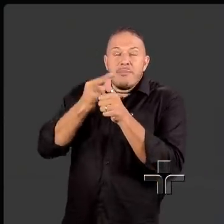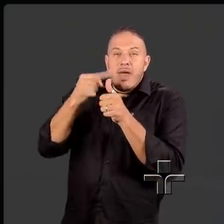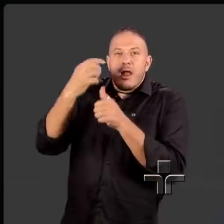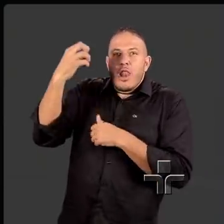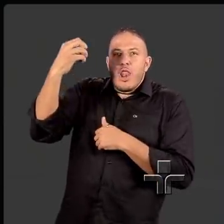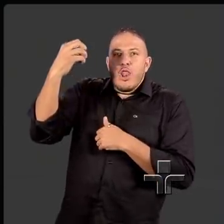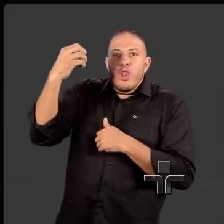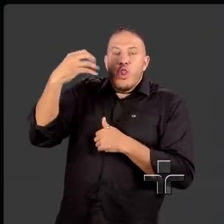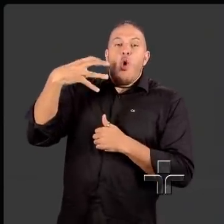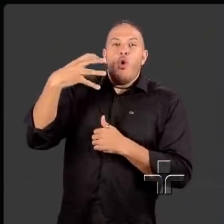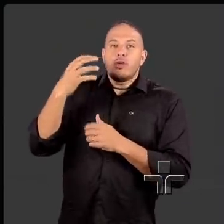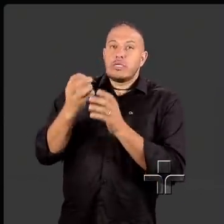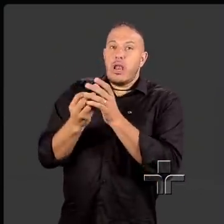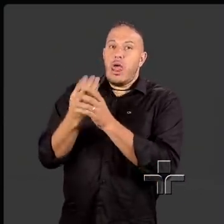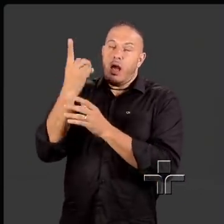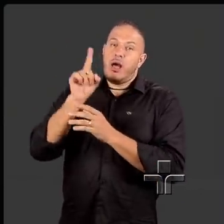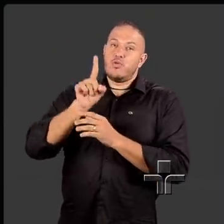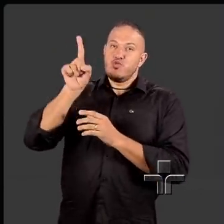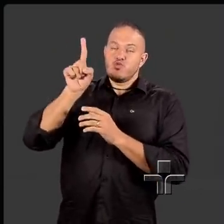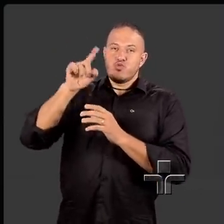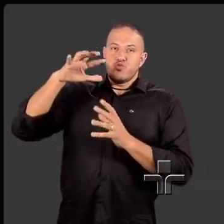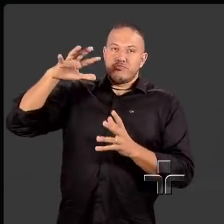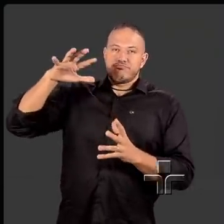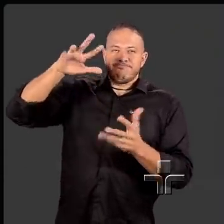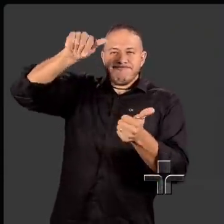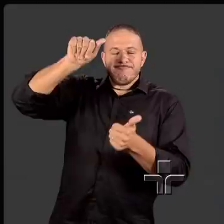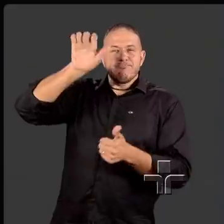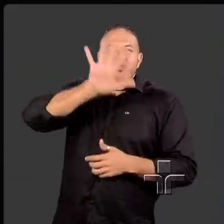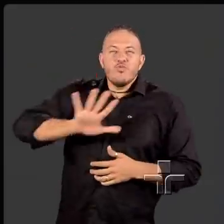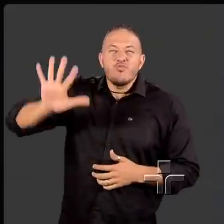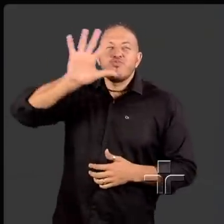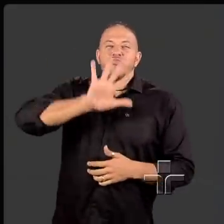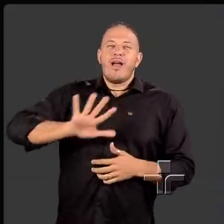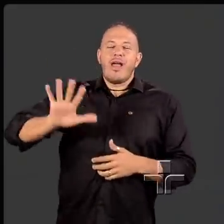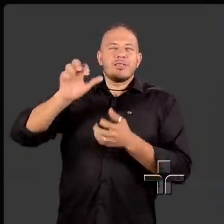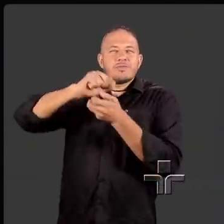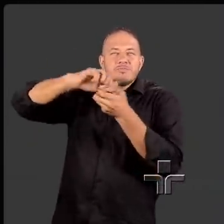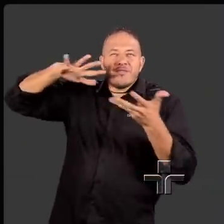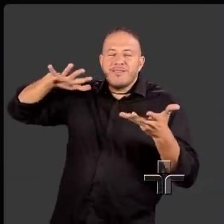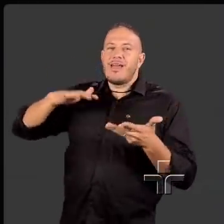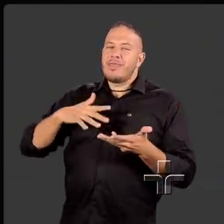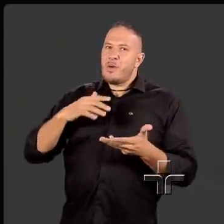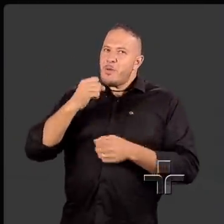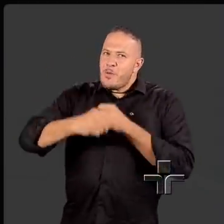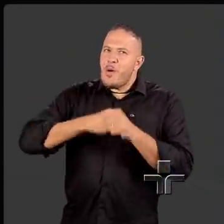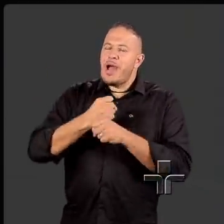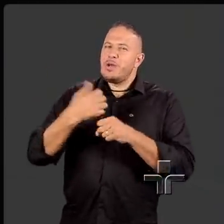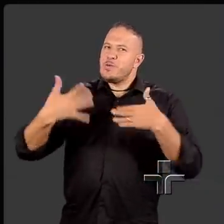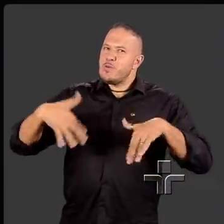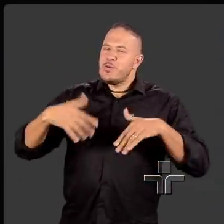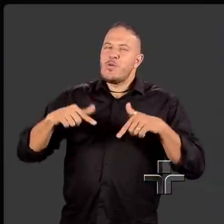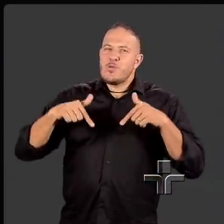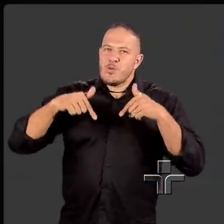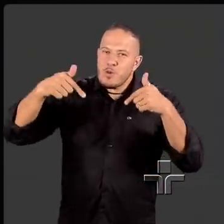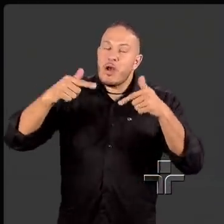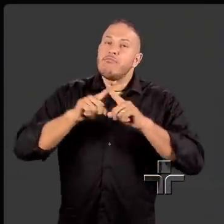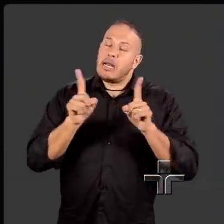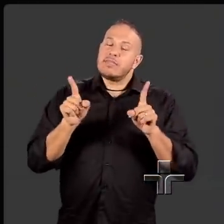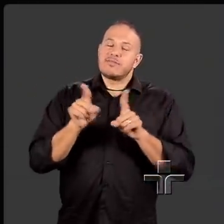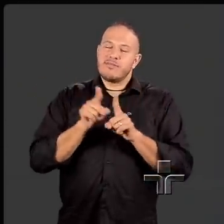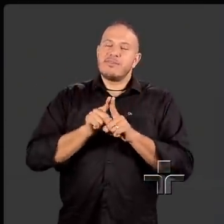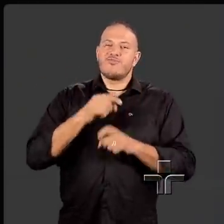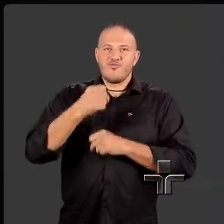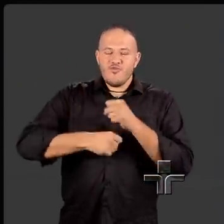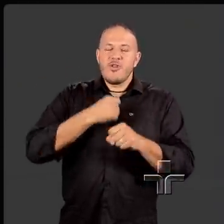luz que surgiu no universo. Ou seja, um ano com muitos avanços, mas também um ano